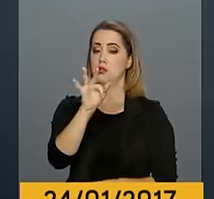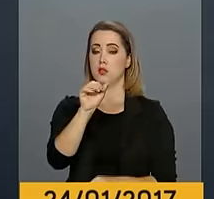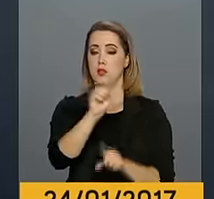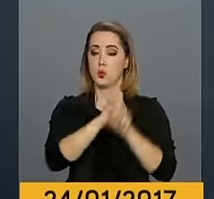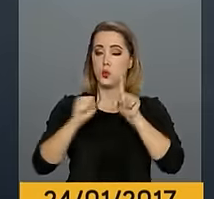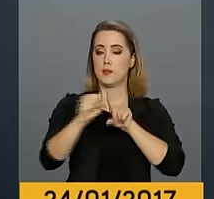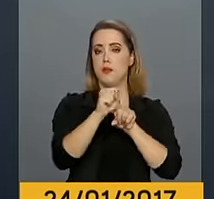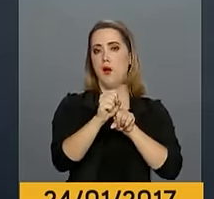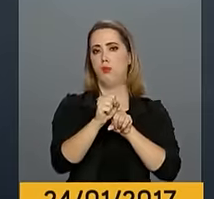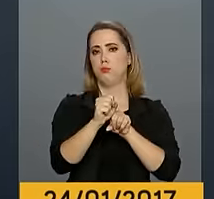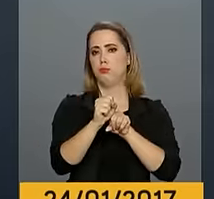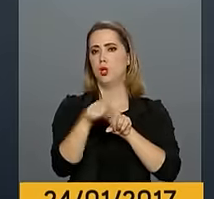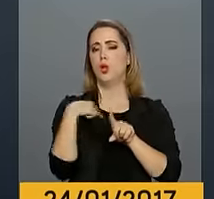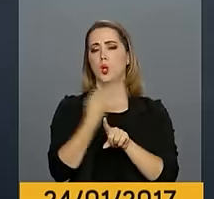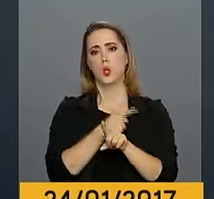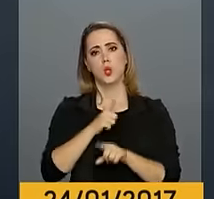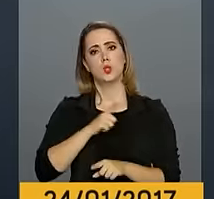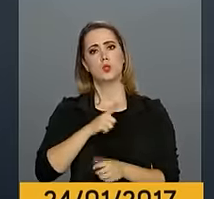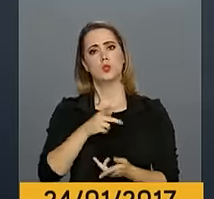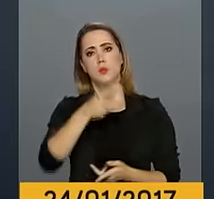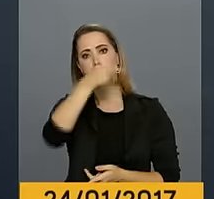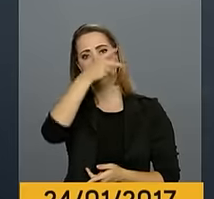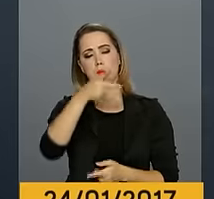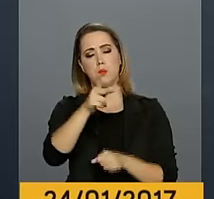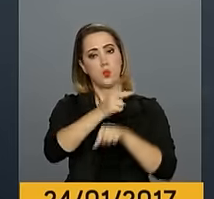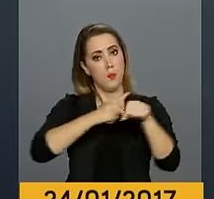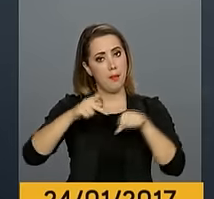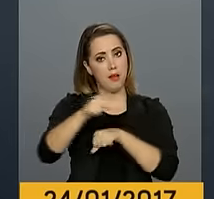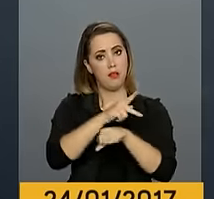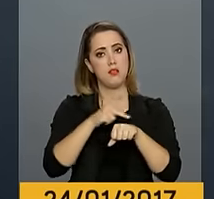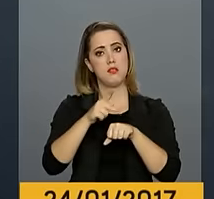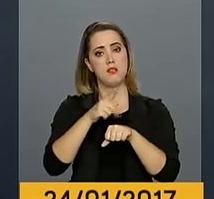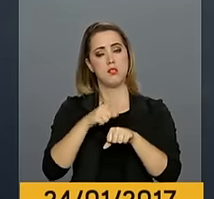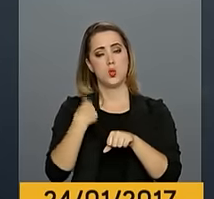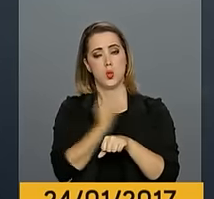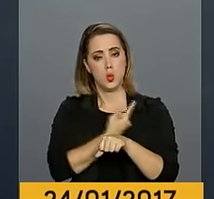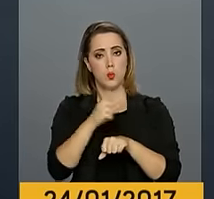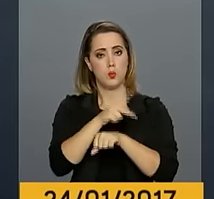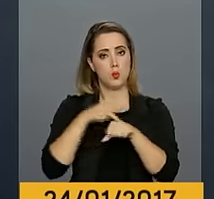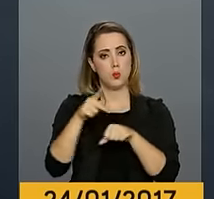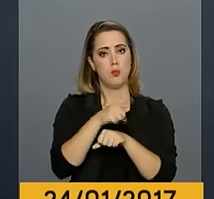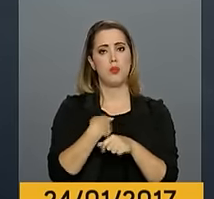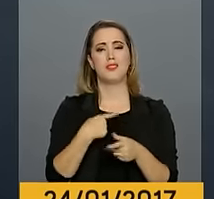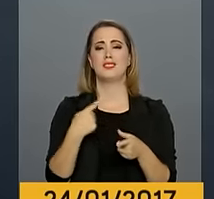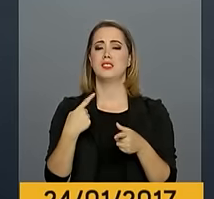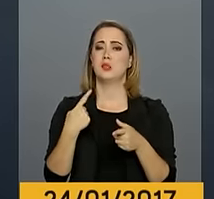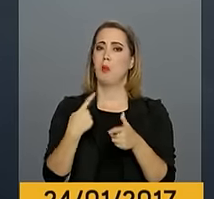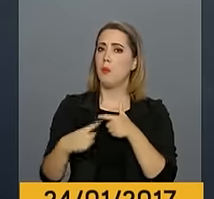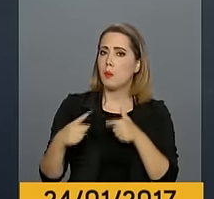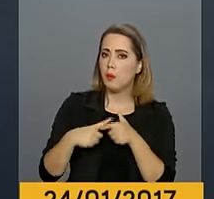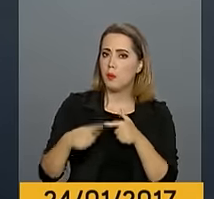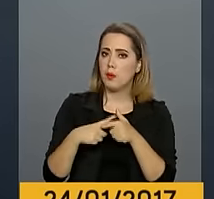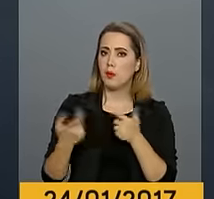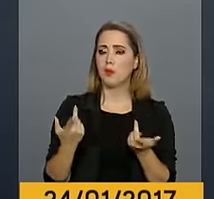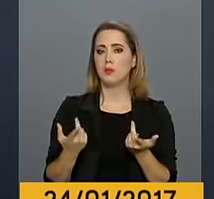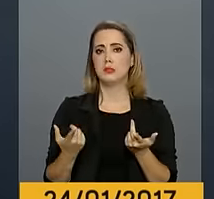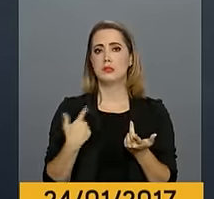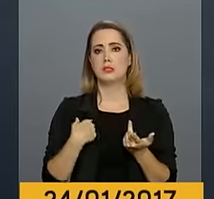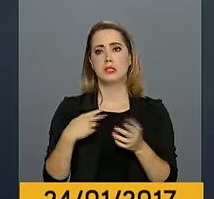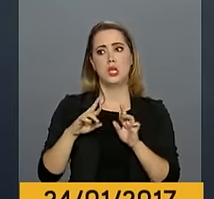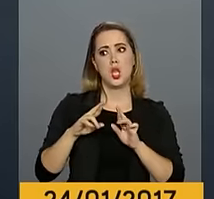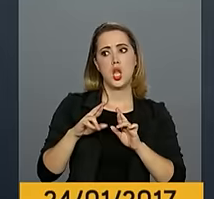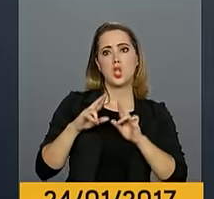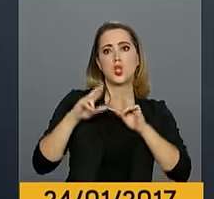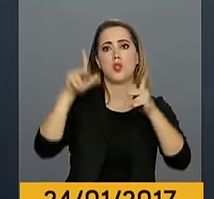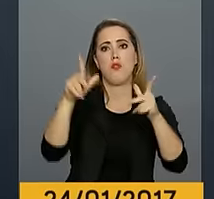porque nós somos um país ainda com muitas carências, carências que revelam um apartamento social, uma